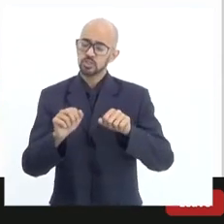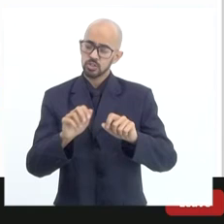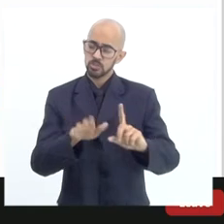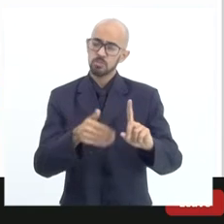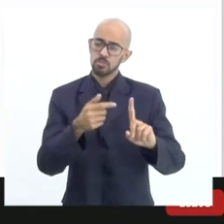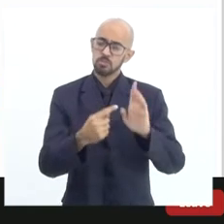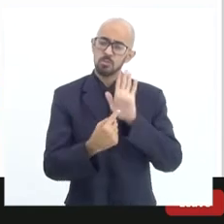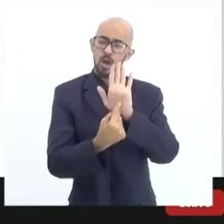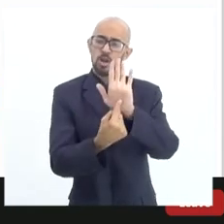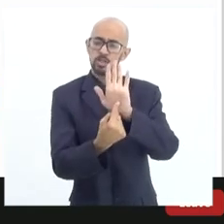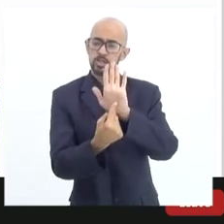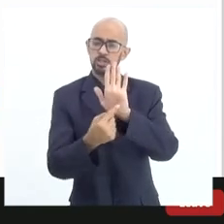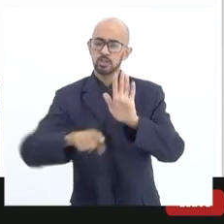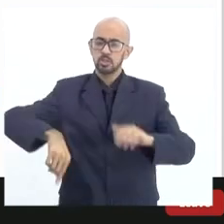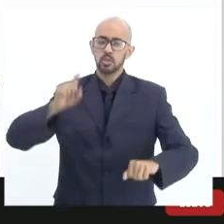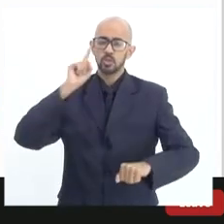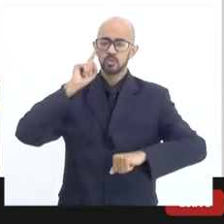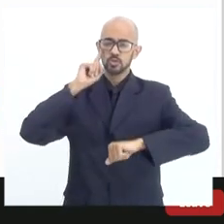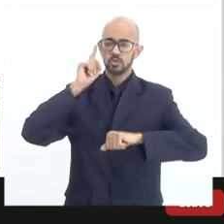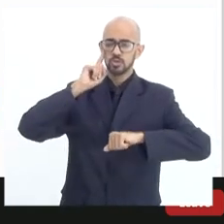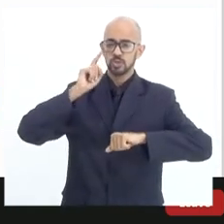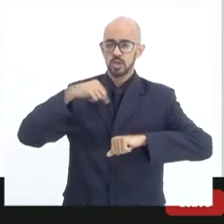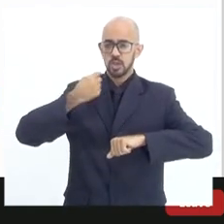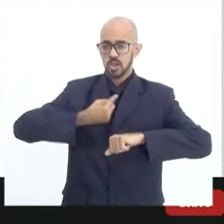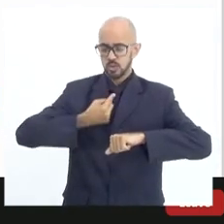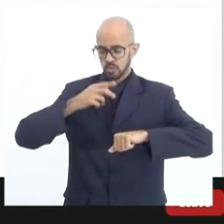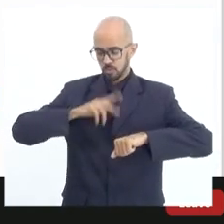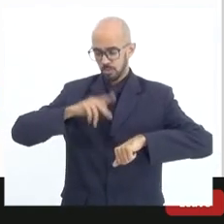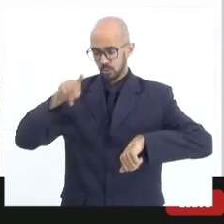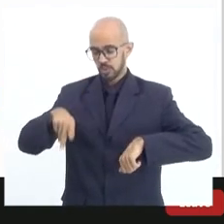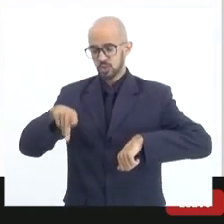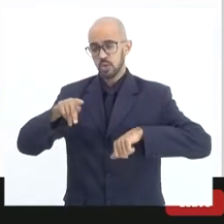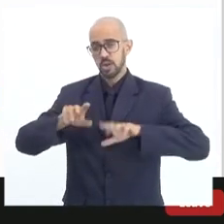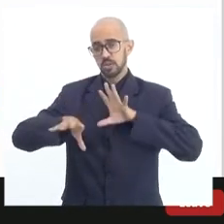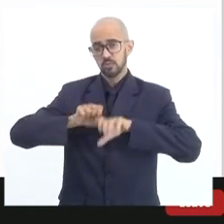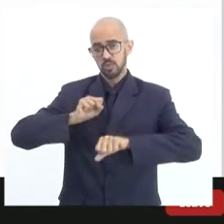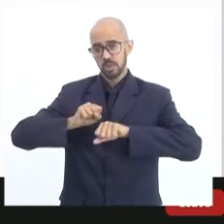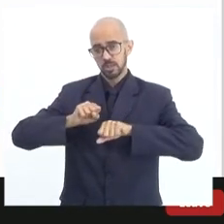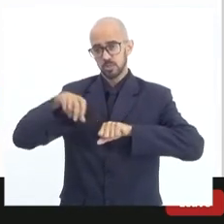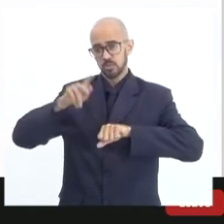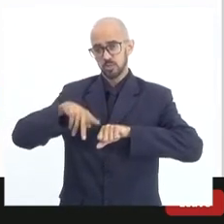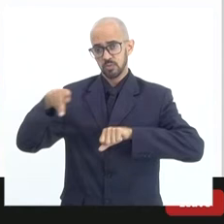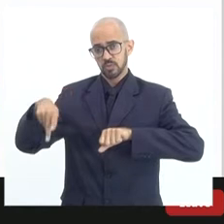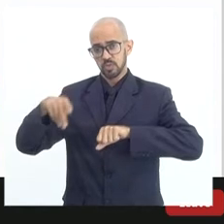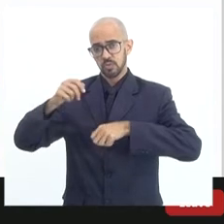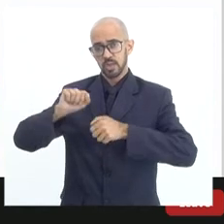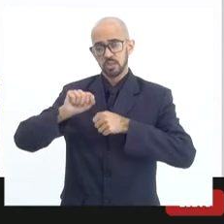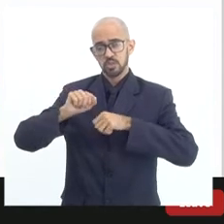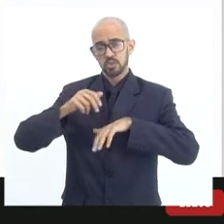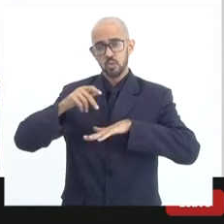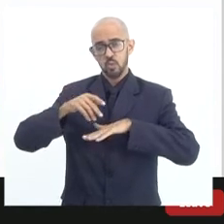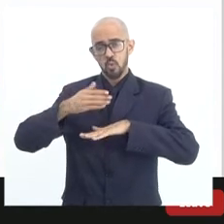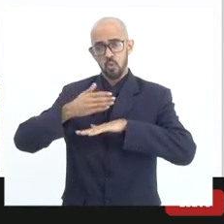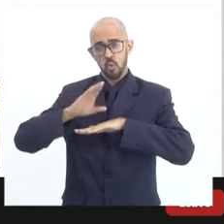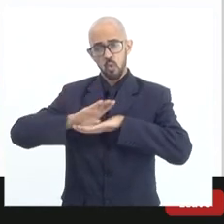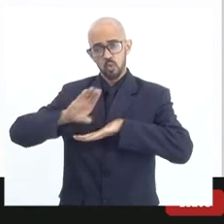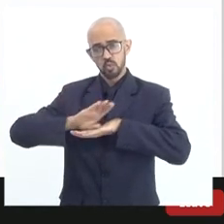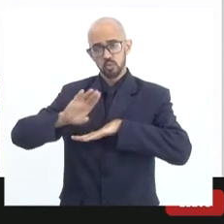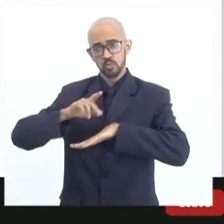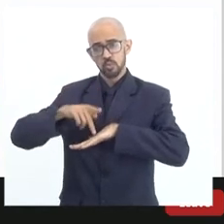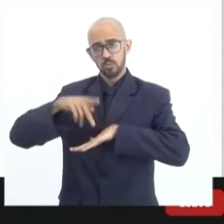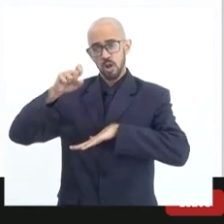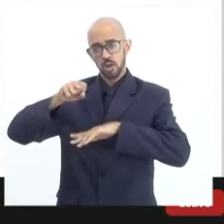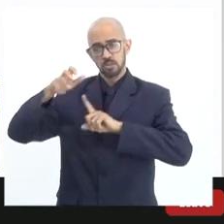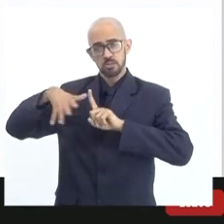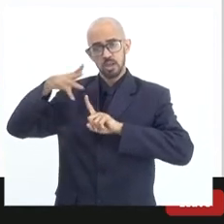dias, enquanto professora de uma universidade de formação de professores, que faz cursos de extensão, palestras,